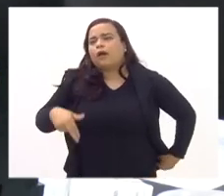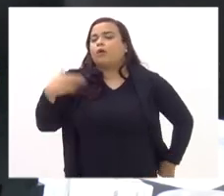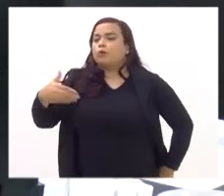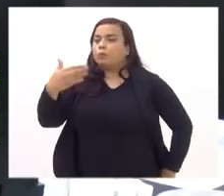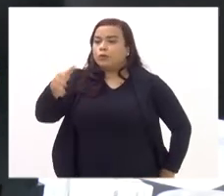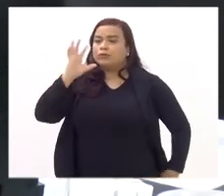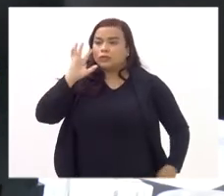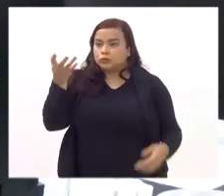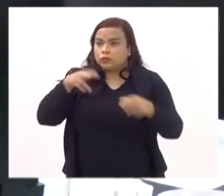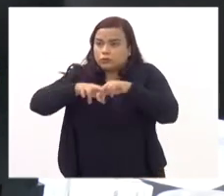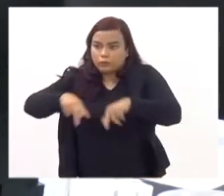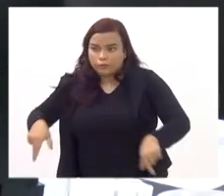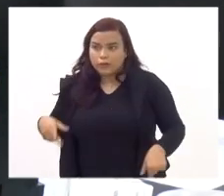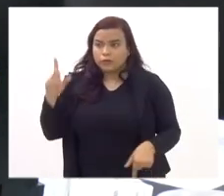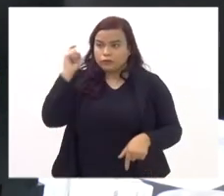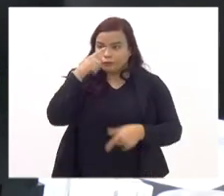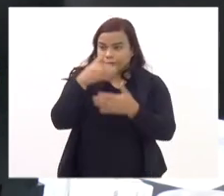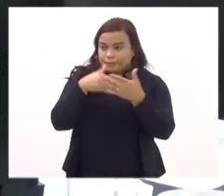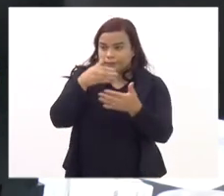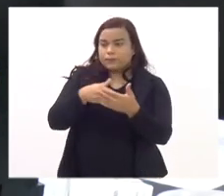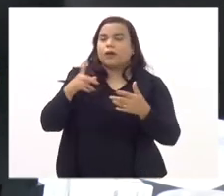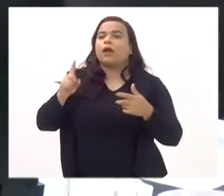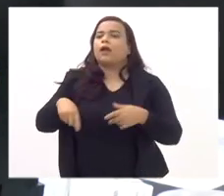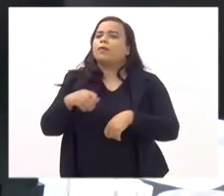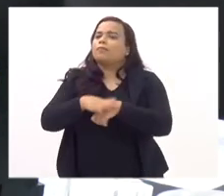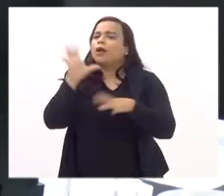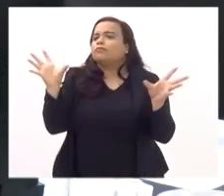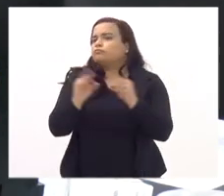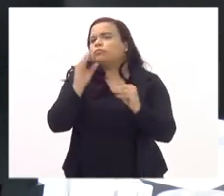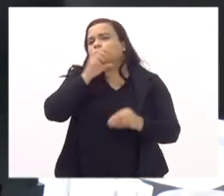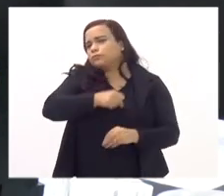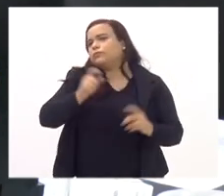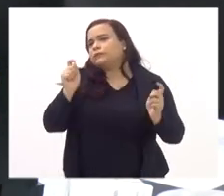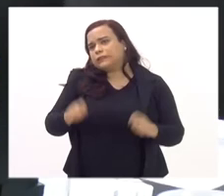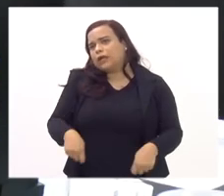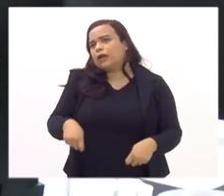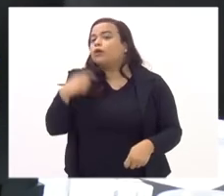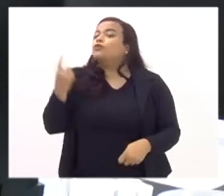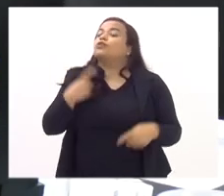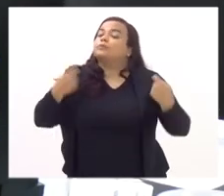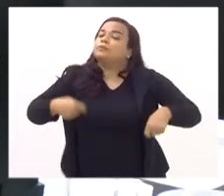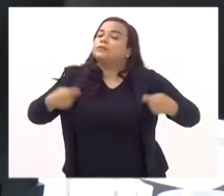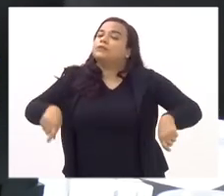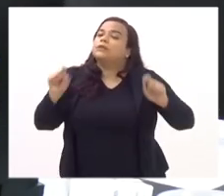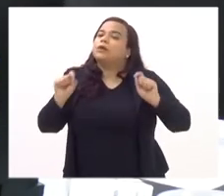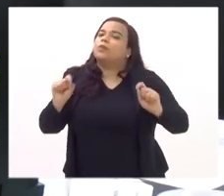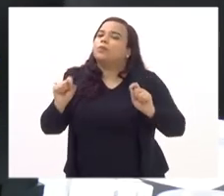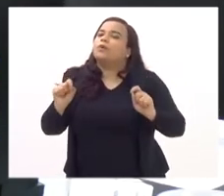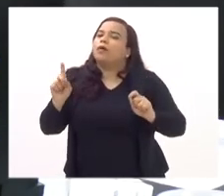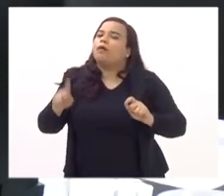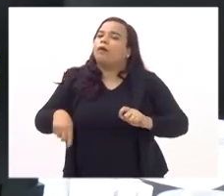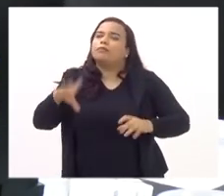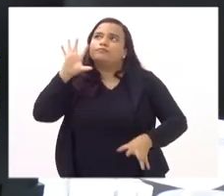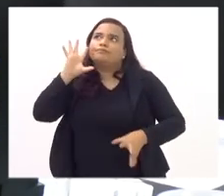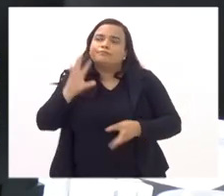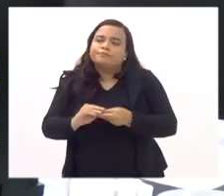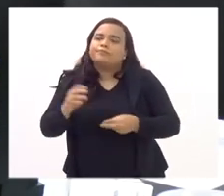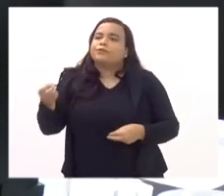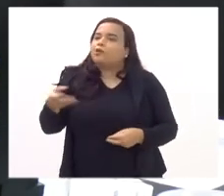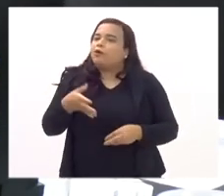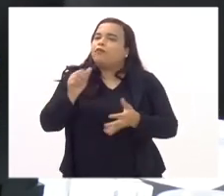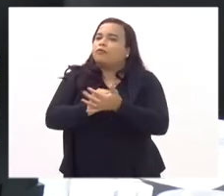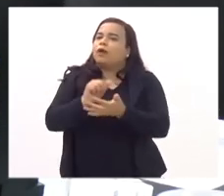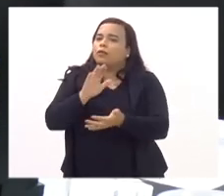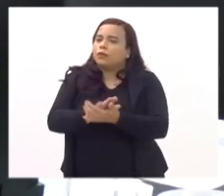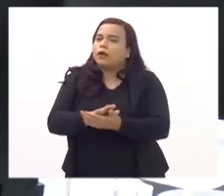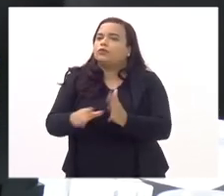solução dessas dificuldades deve ser mais breve ainda. O que a gente precisa, na verdade, é assimilar um novo cadastro